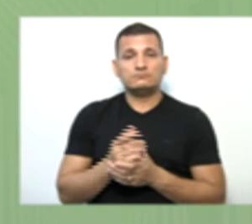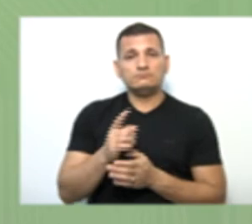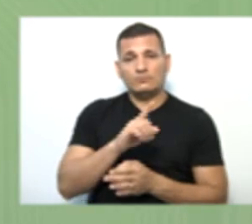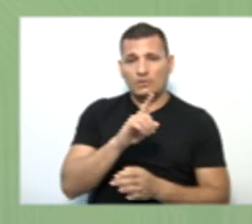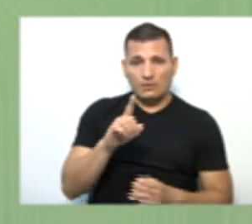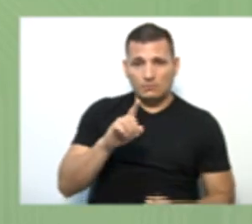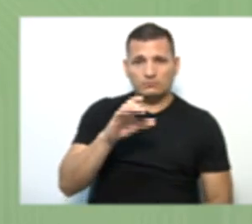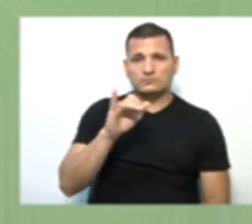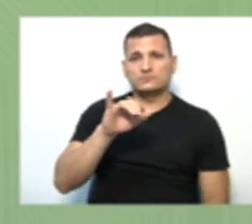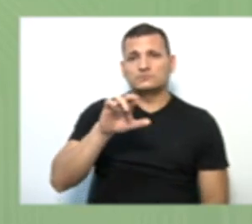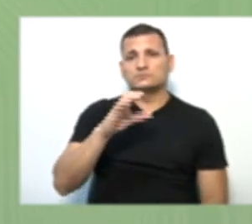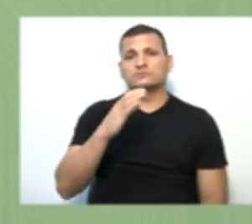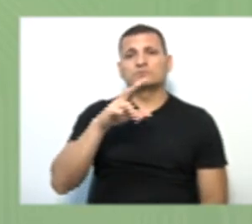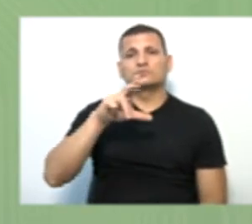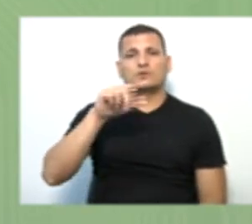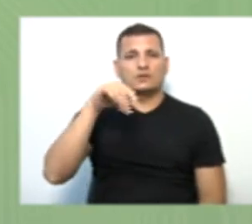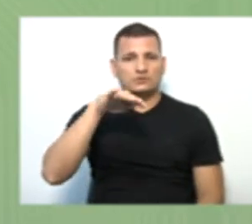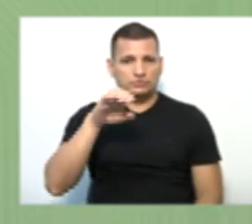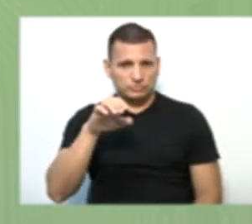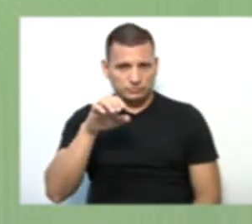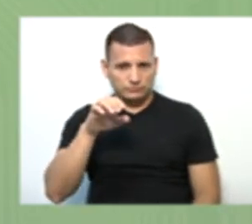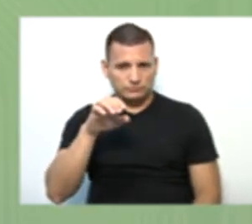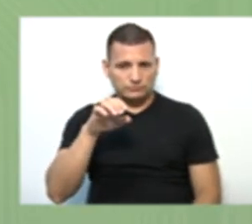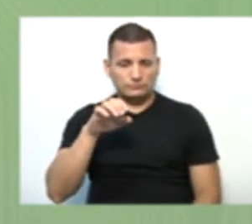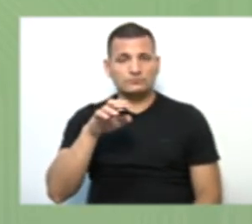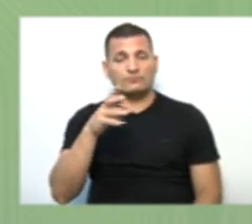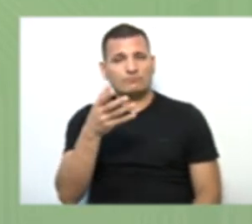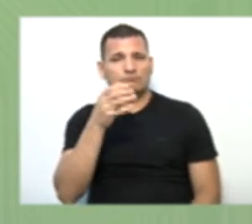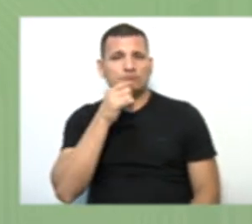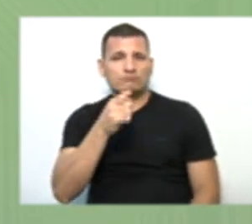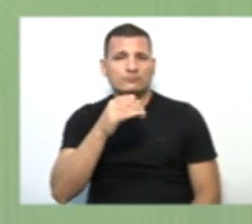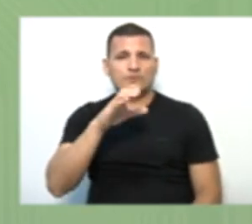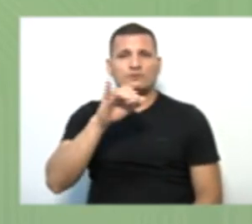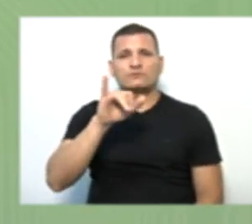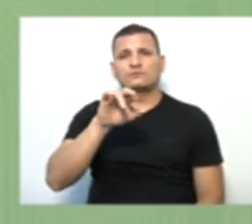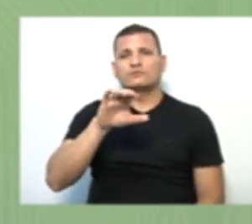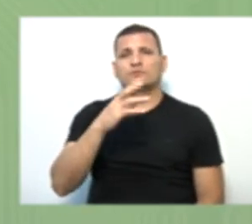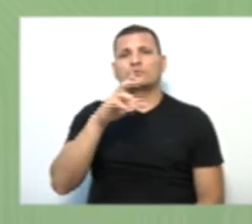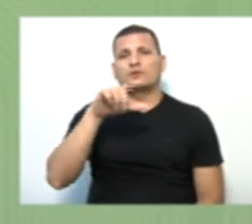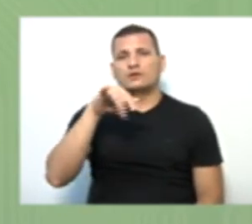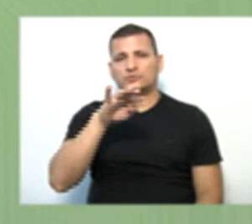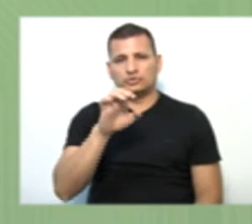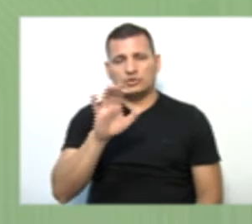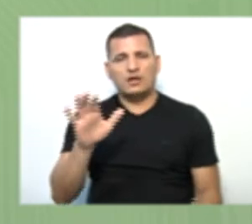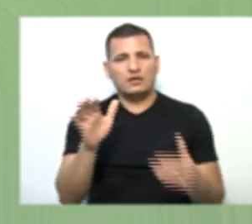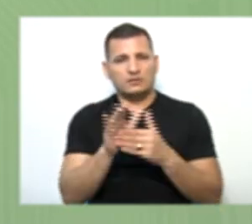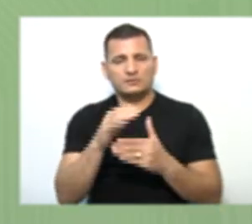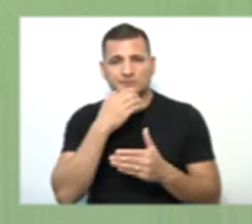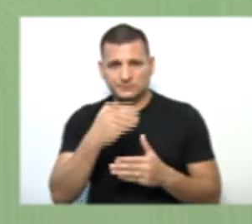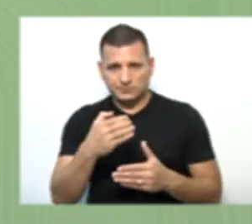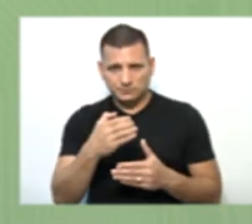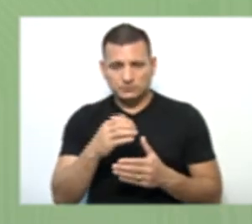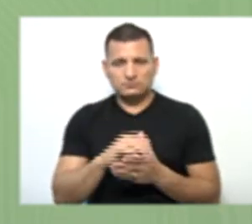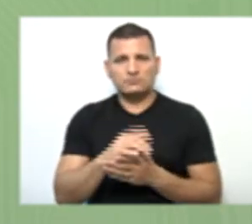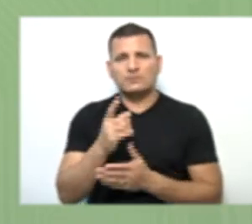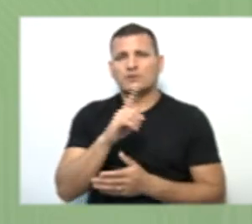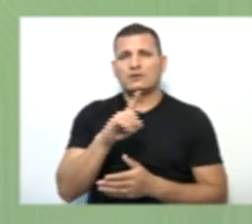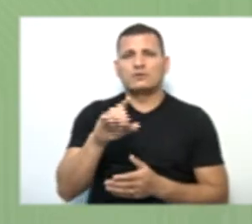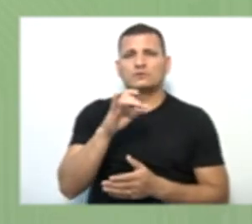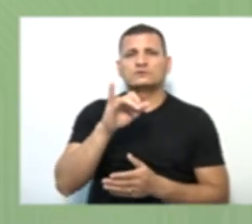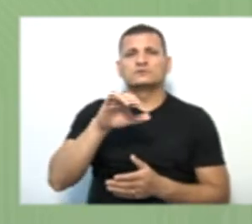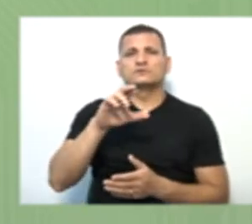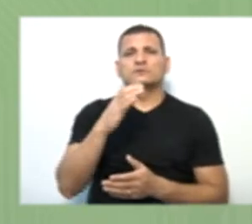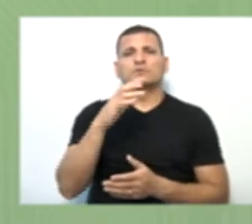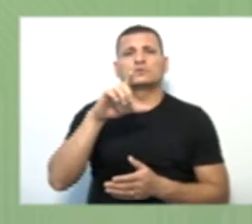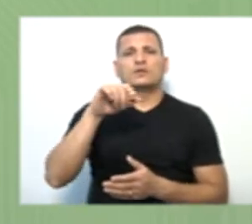circulante? Se o circulante vai até dezembro de 2018. O não circulante seria tudo que vem a